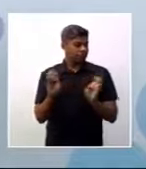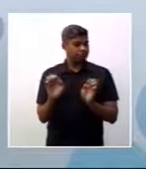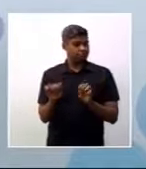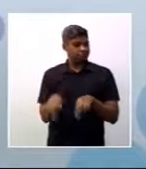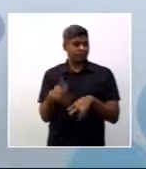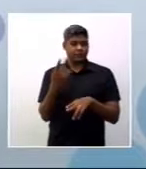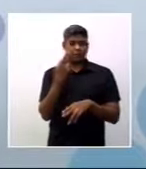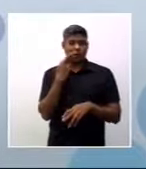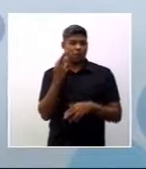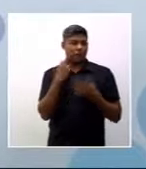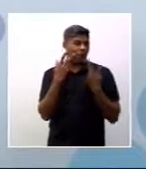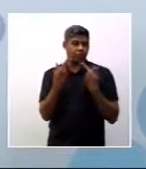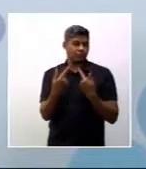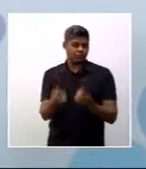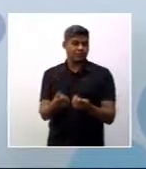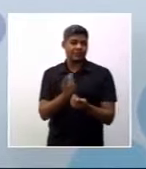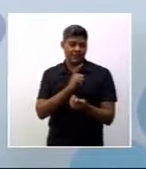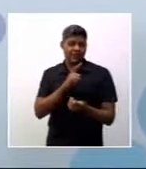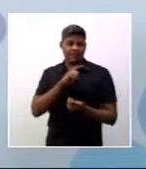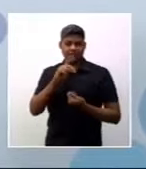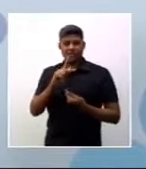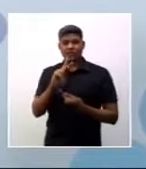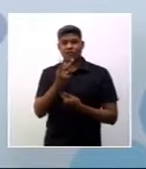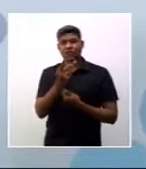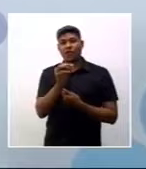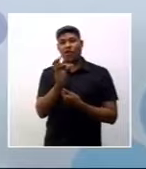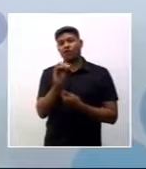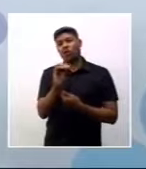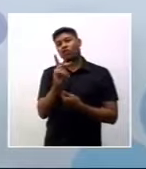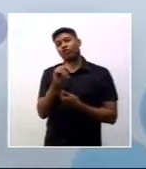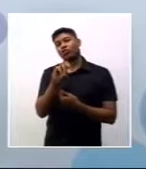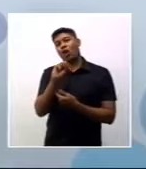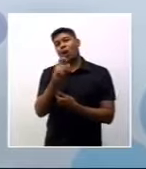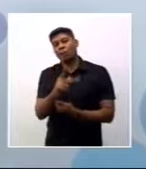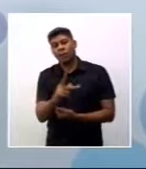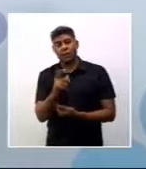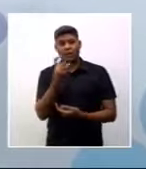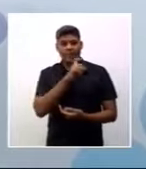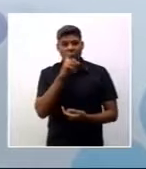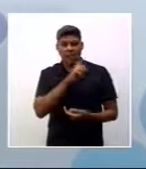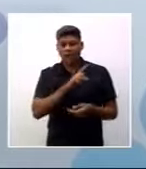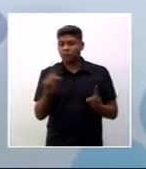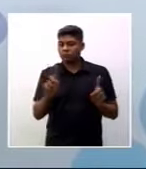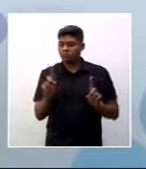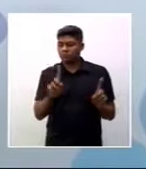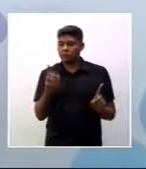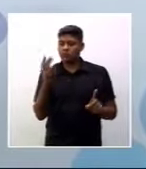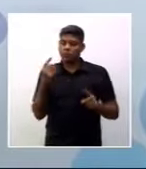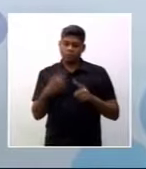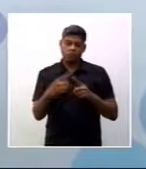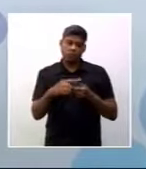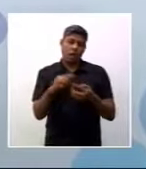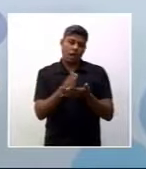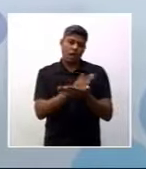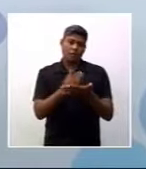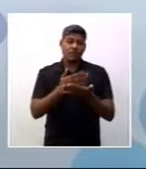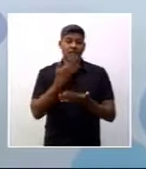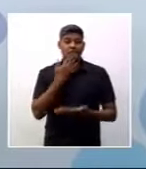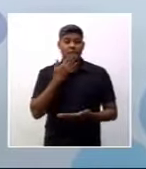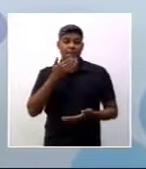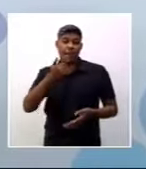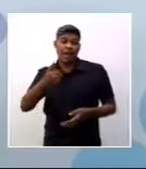bem então existe a questão de que o photoshop ele não necessariamente ele é uma mentira porque ele às vezes é só uma